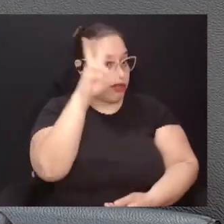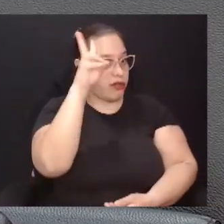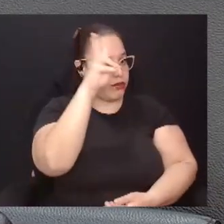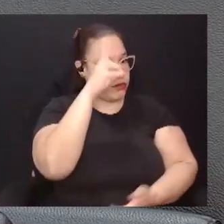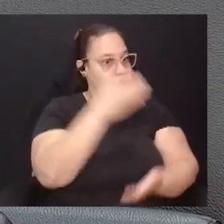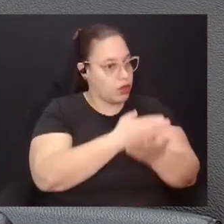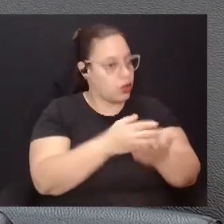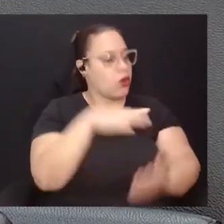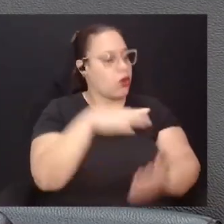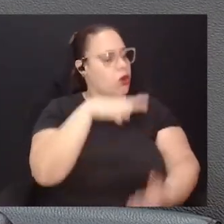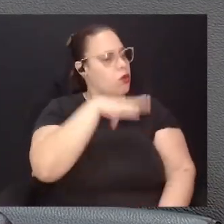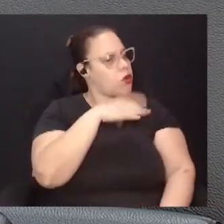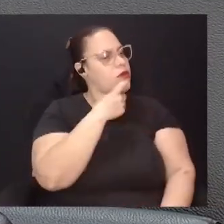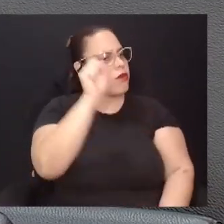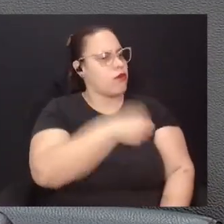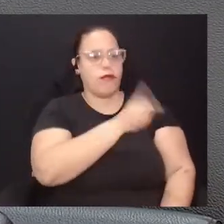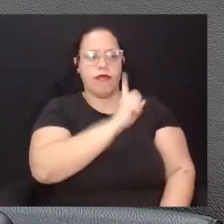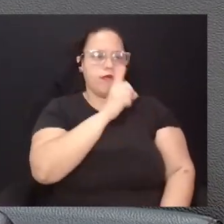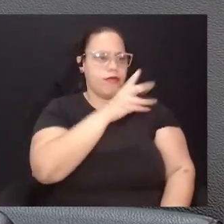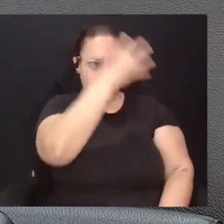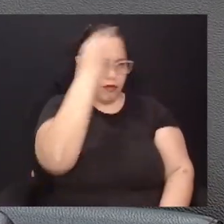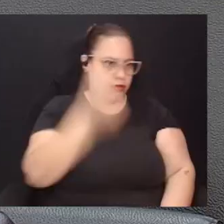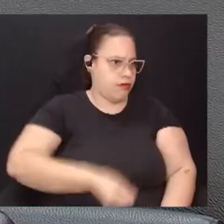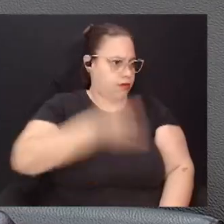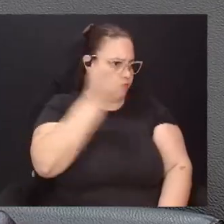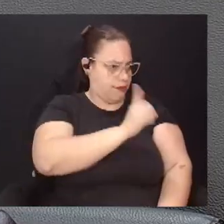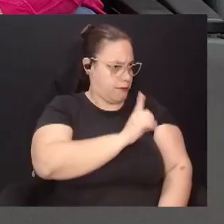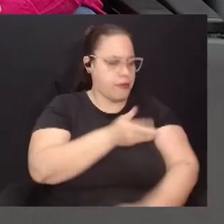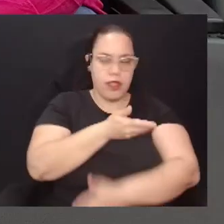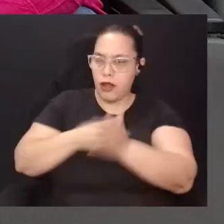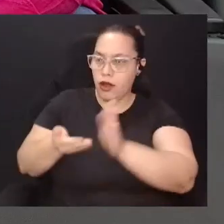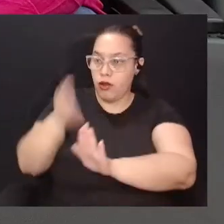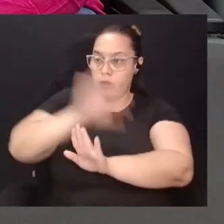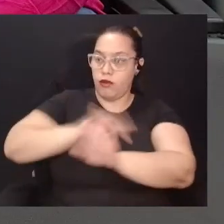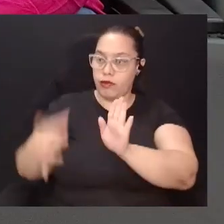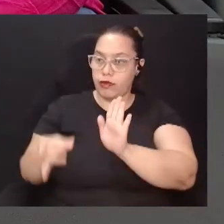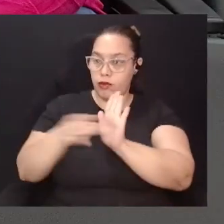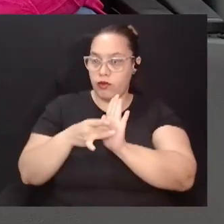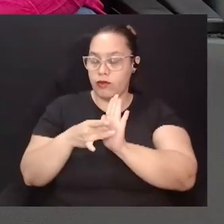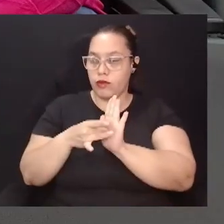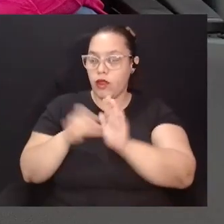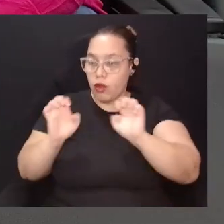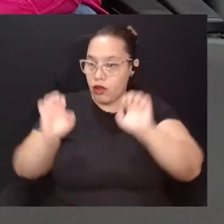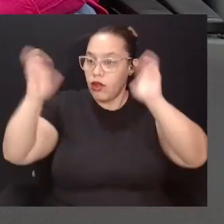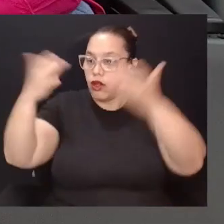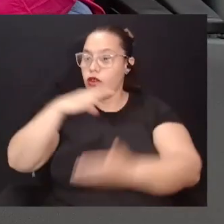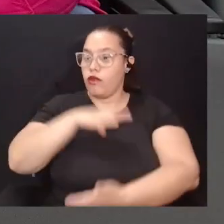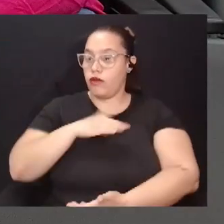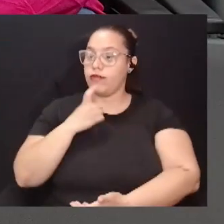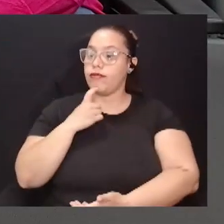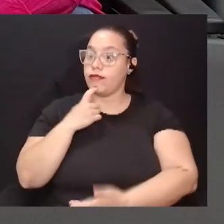gente lembrar a partir do município de Campinas e não deixar mais que a data passe em branco. E fazer parte do calendário, né, oficial de eventos